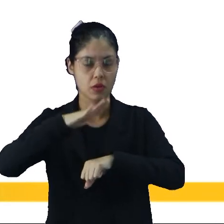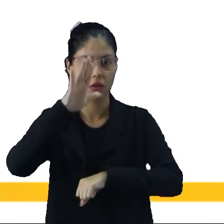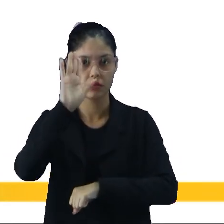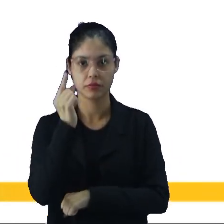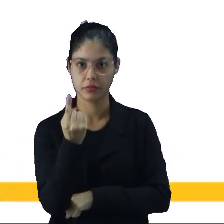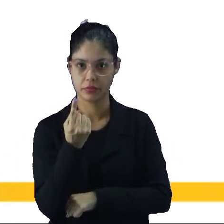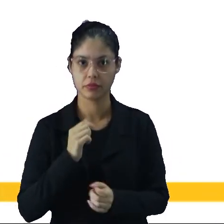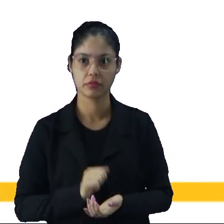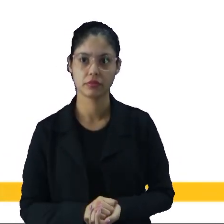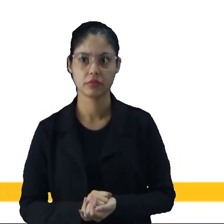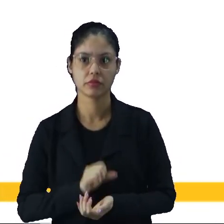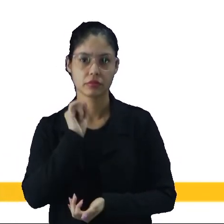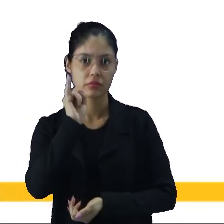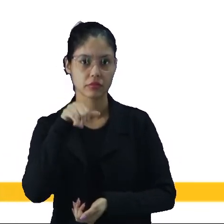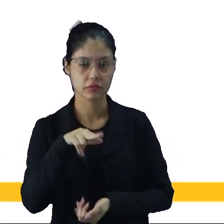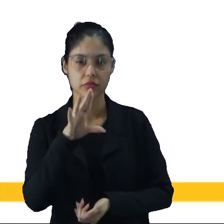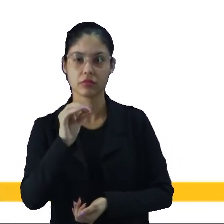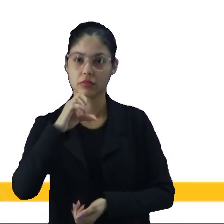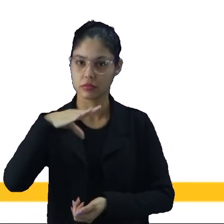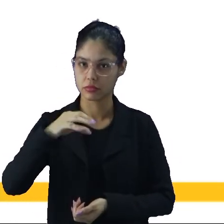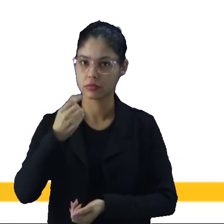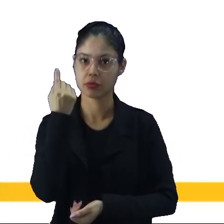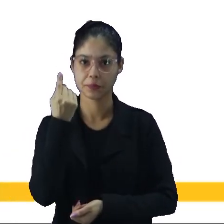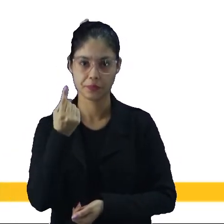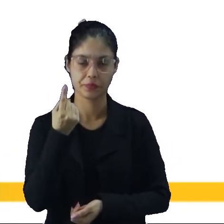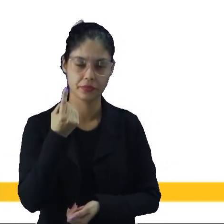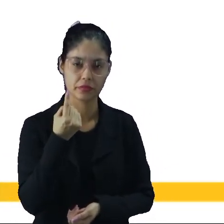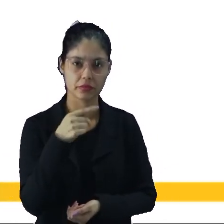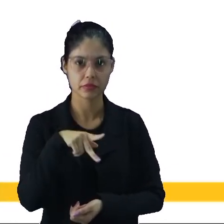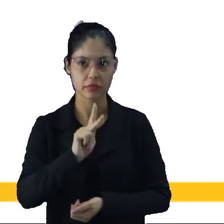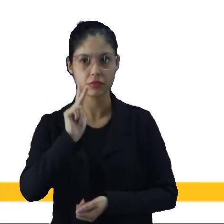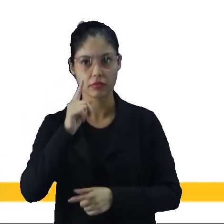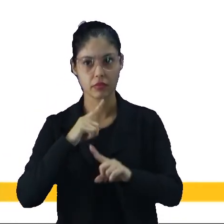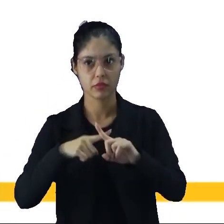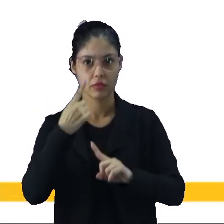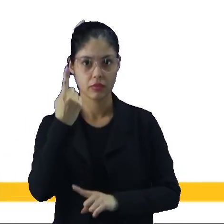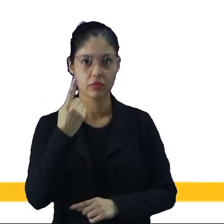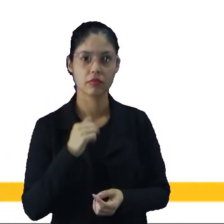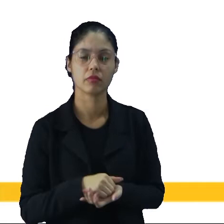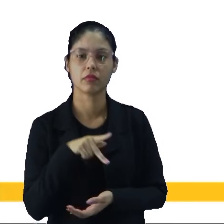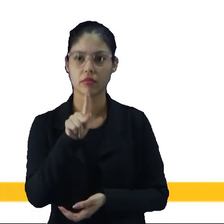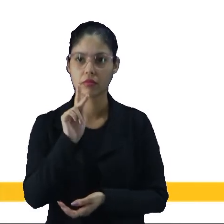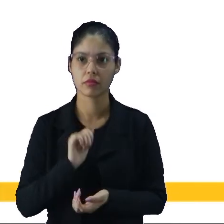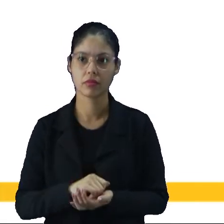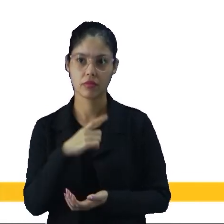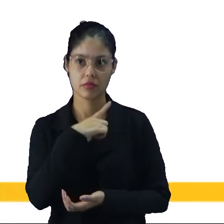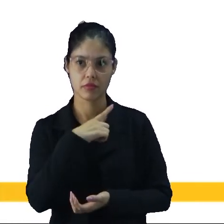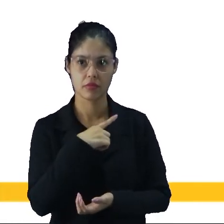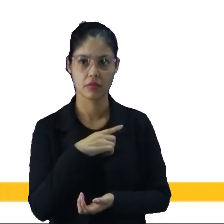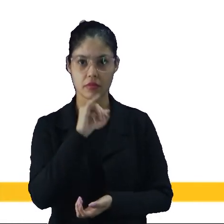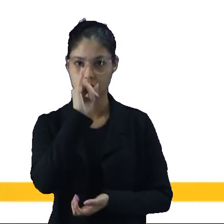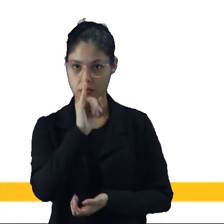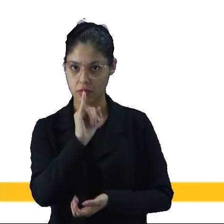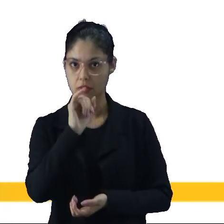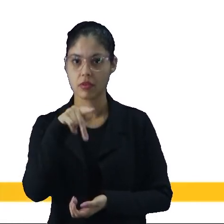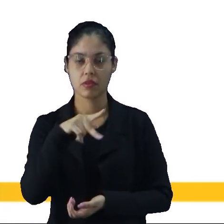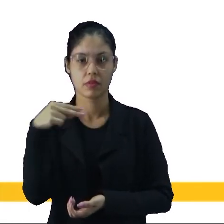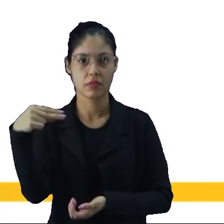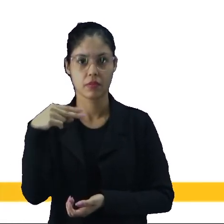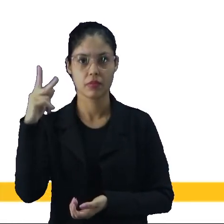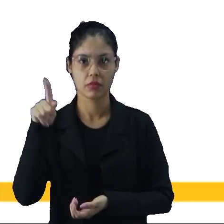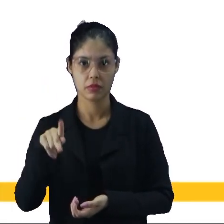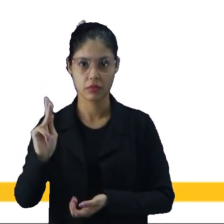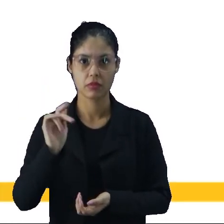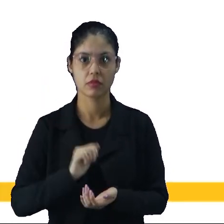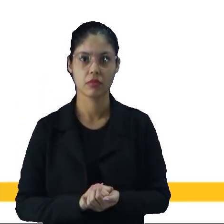1. Se seno de 90 é 1, tá? K vezes 1 é K. Então, eu vou ter I igual a K.